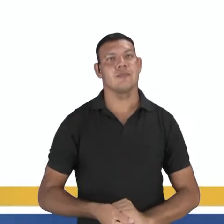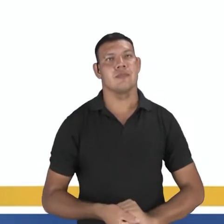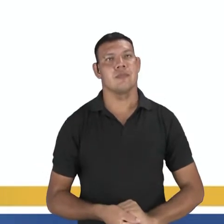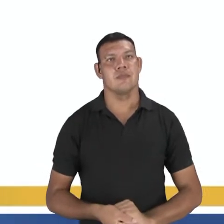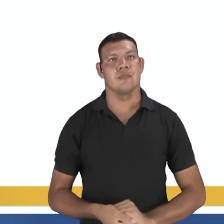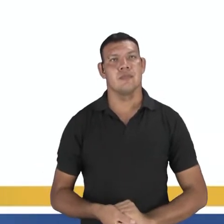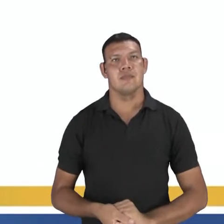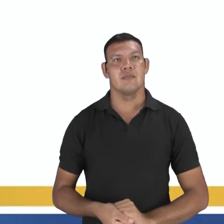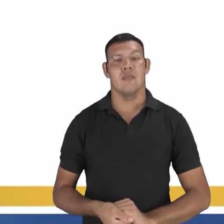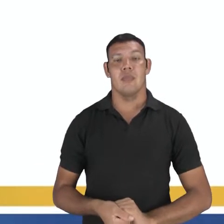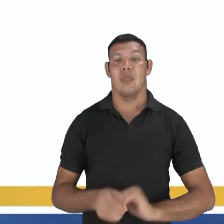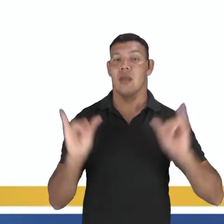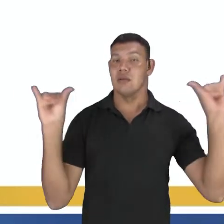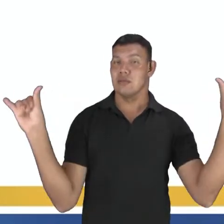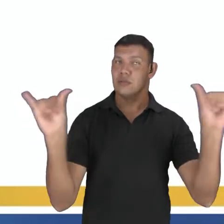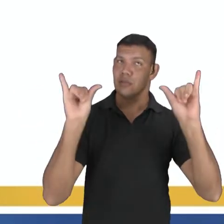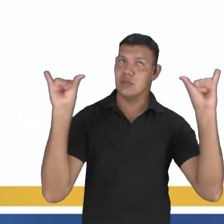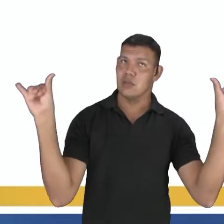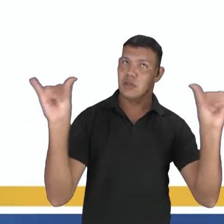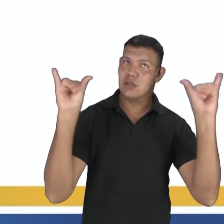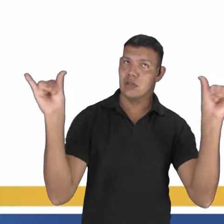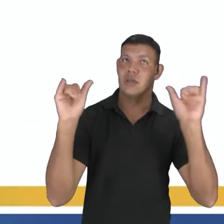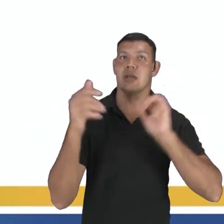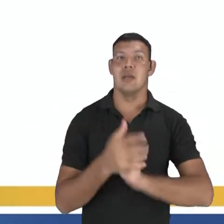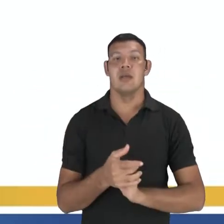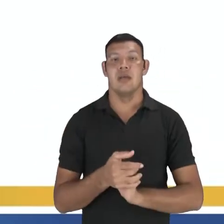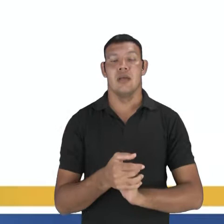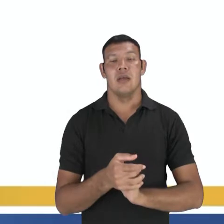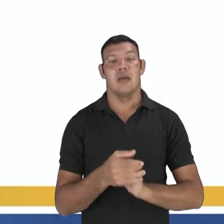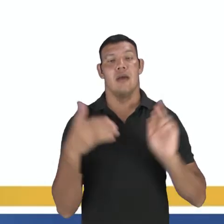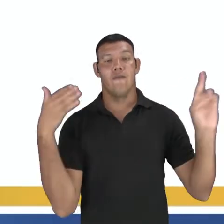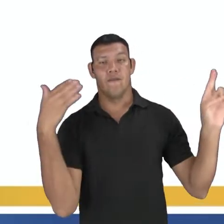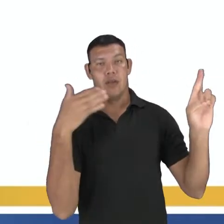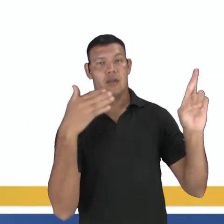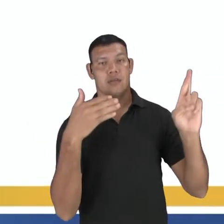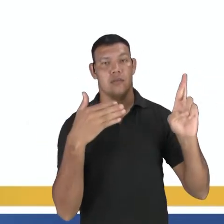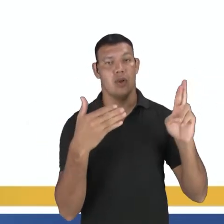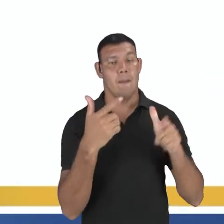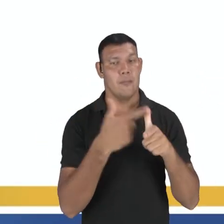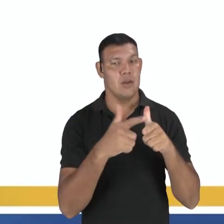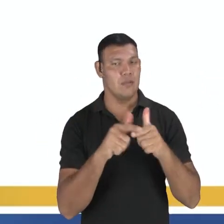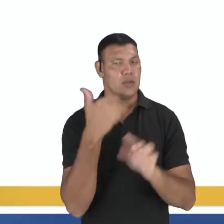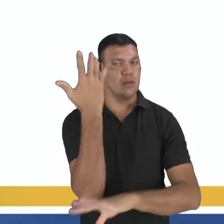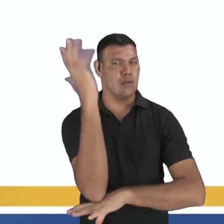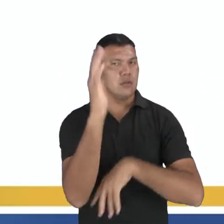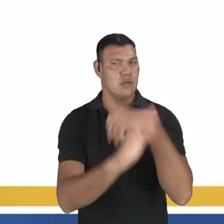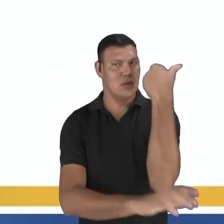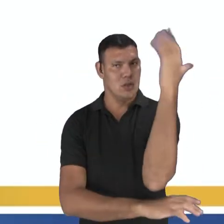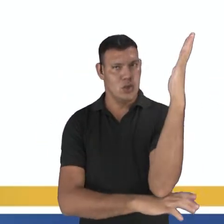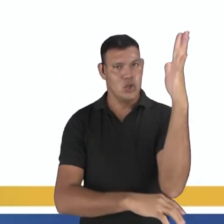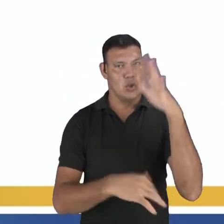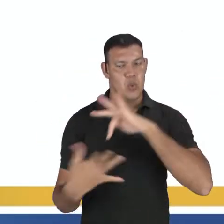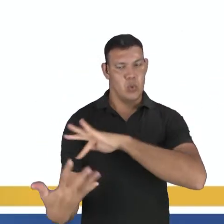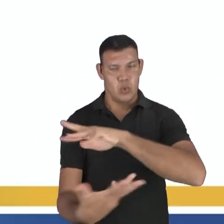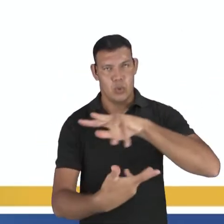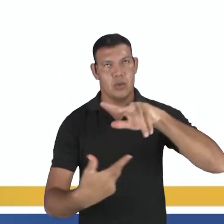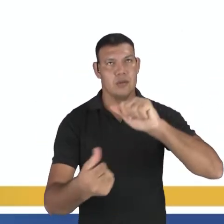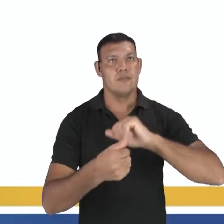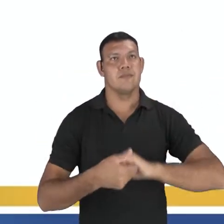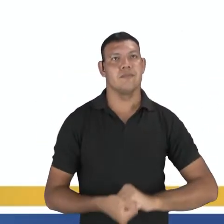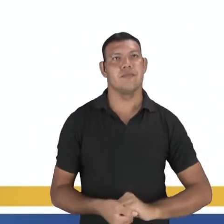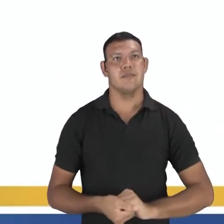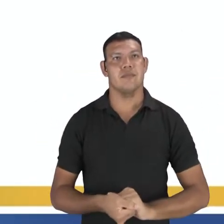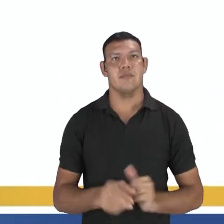E aí, notícias sobre as questões ambientais no mundo. Na Isto É, saiu a notícia que o relatório da